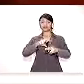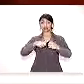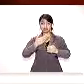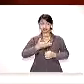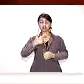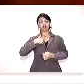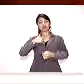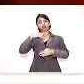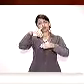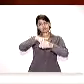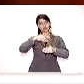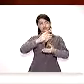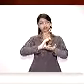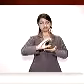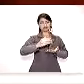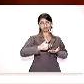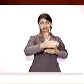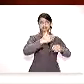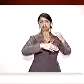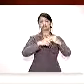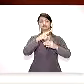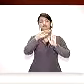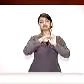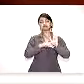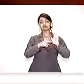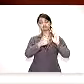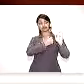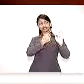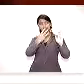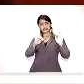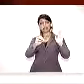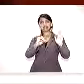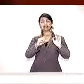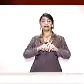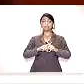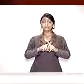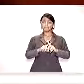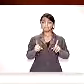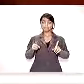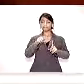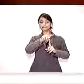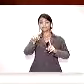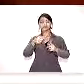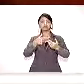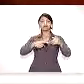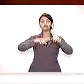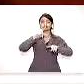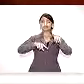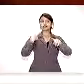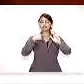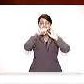procedência da representação a que se refere o item 30 bem como pela irregularidade das matérias em